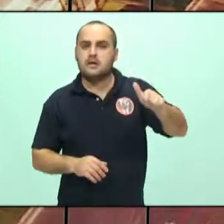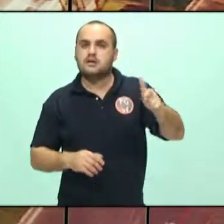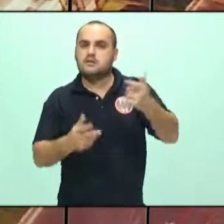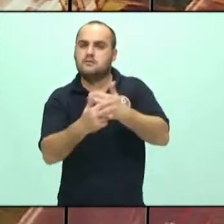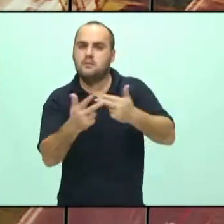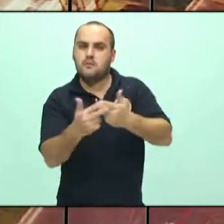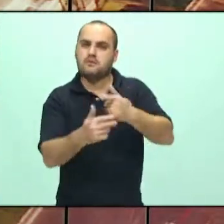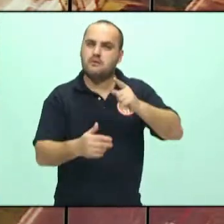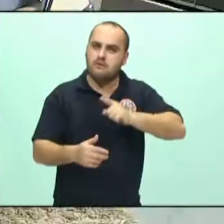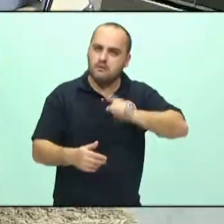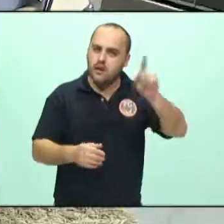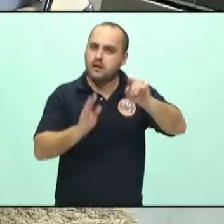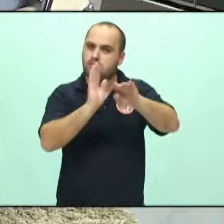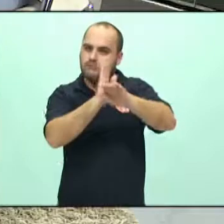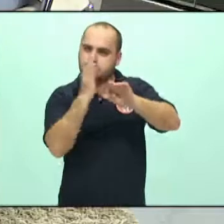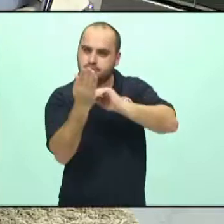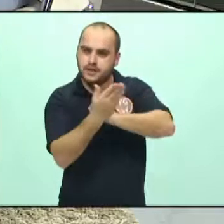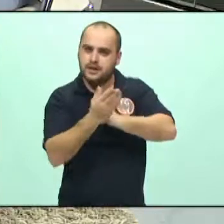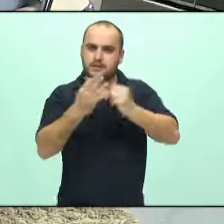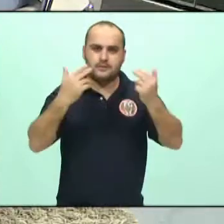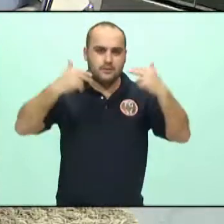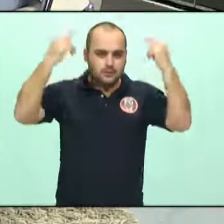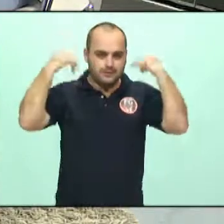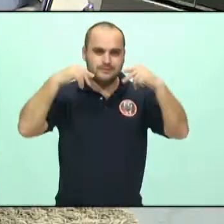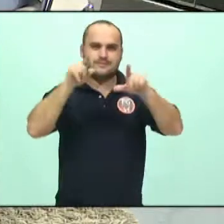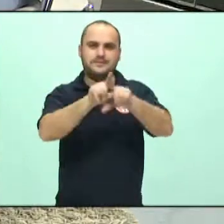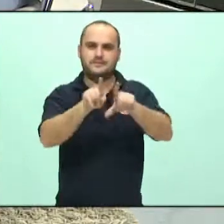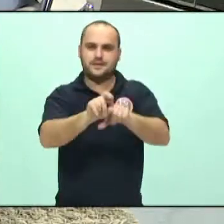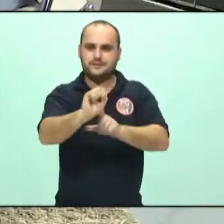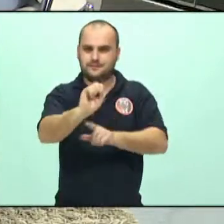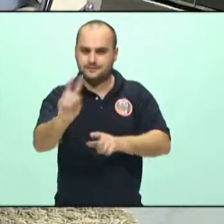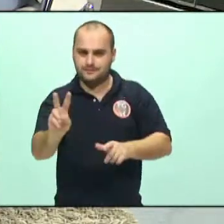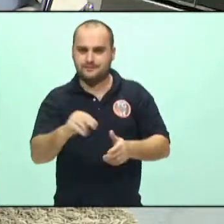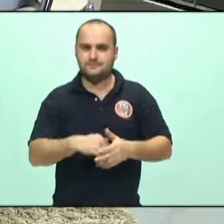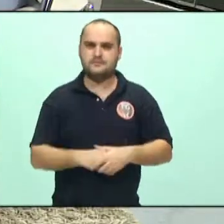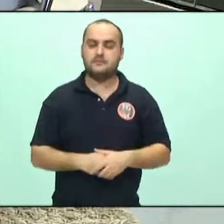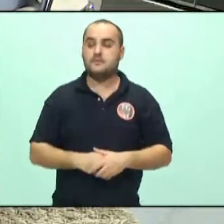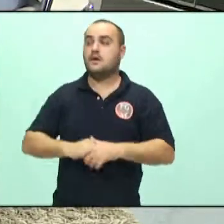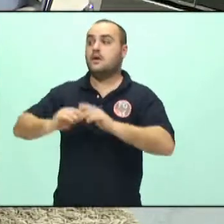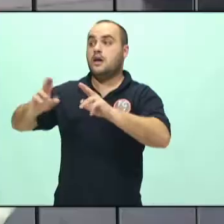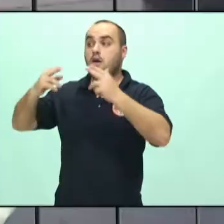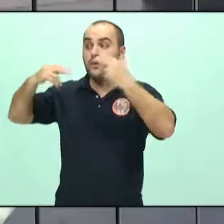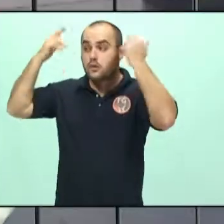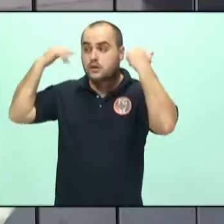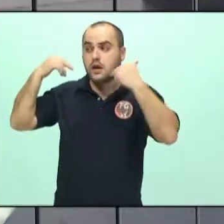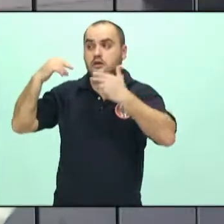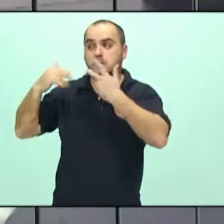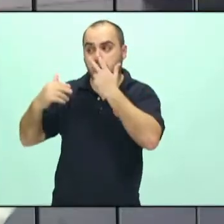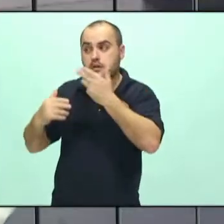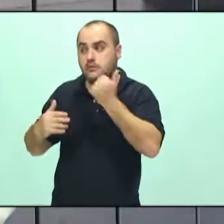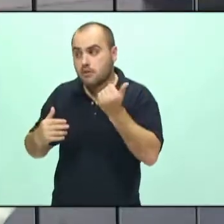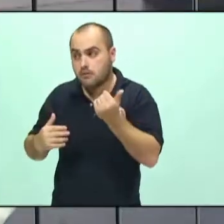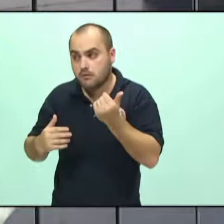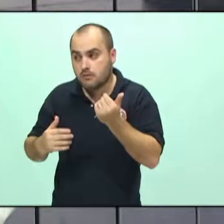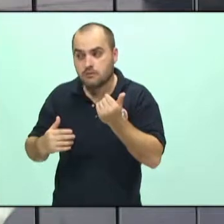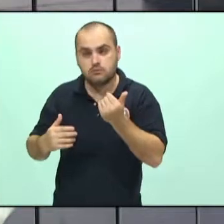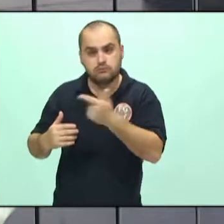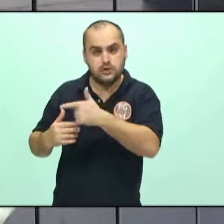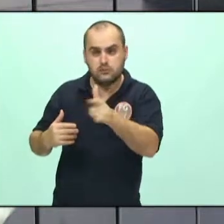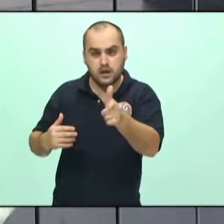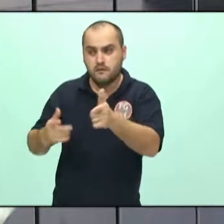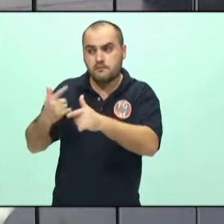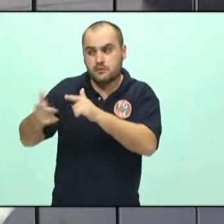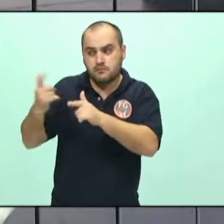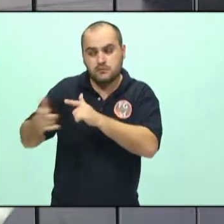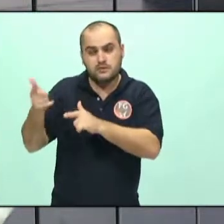no bairro Cordeiros e também no São Vicente. Cordeiros até que está indo um pouquinho melhor. Tá melhor. Cordeiros não teve tanto esse